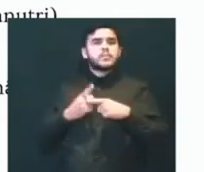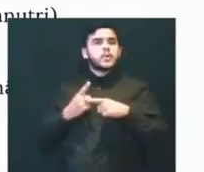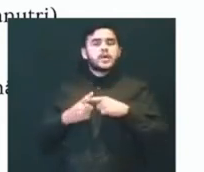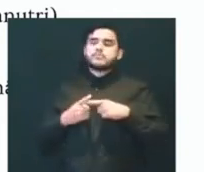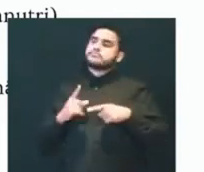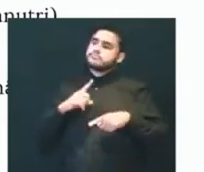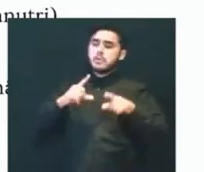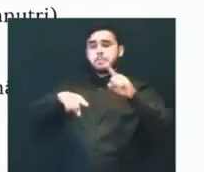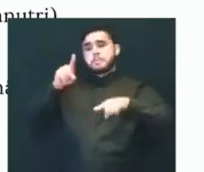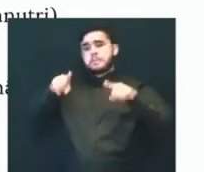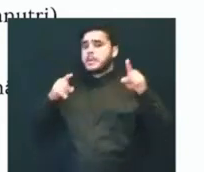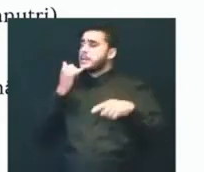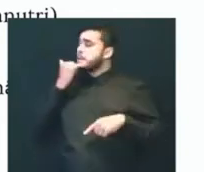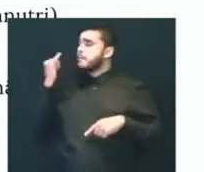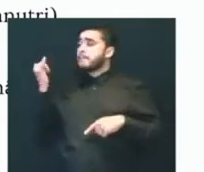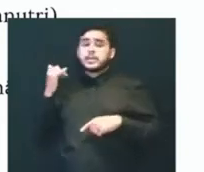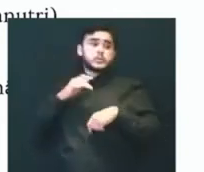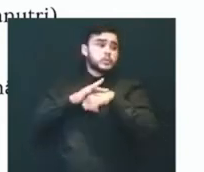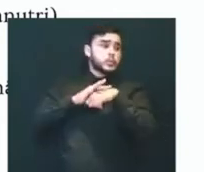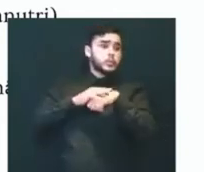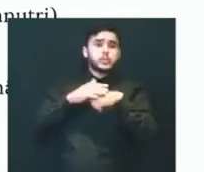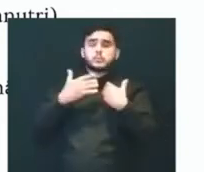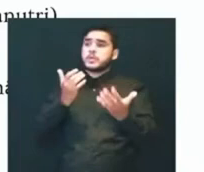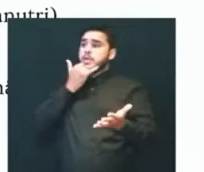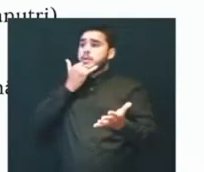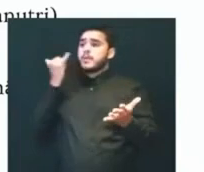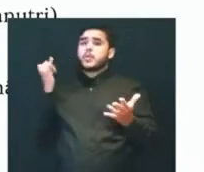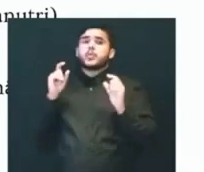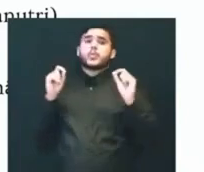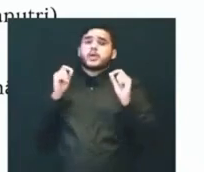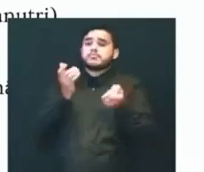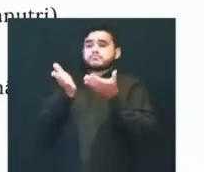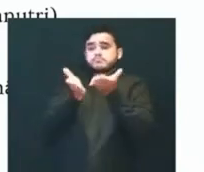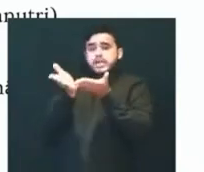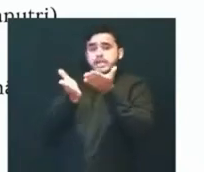pode variar, varia de acordo com a doença, de acordo com o tipo de tratamento, com o tipo